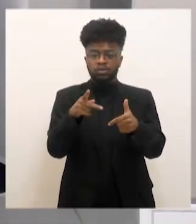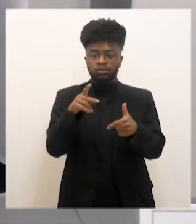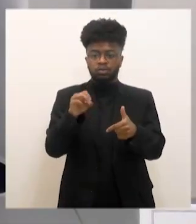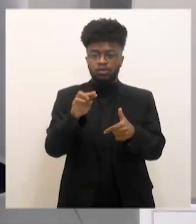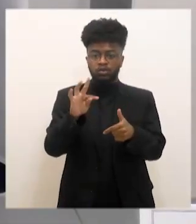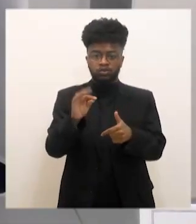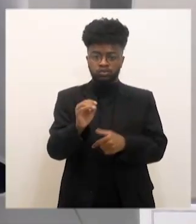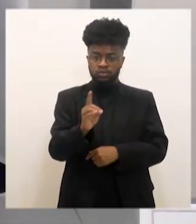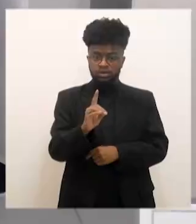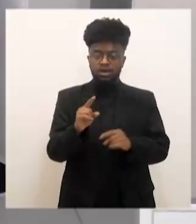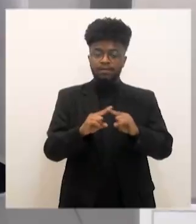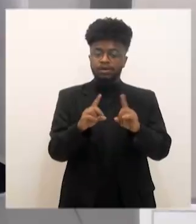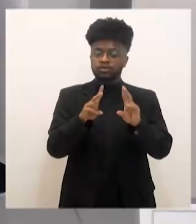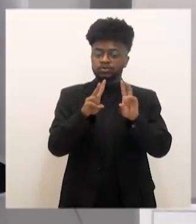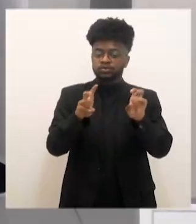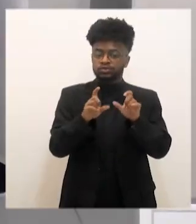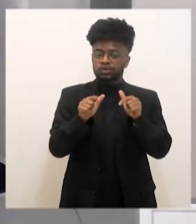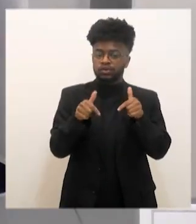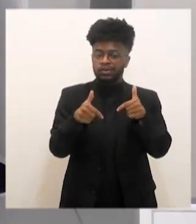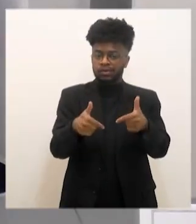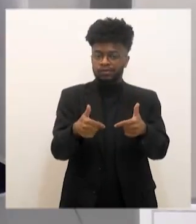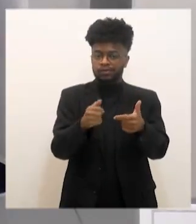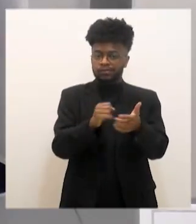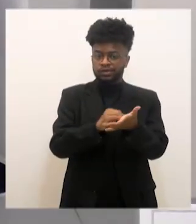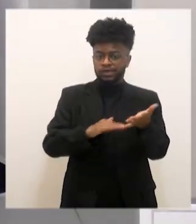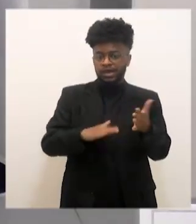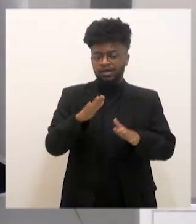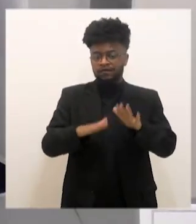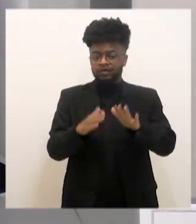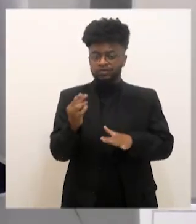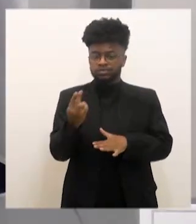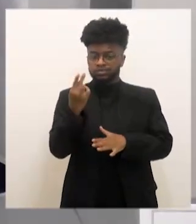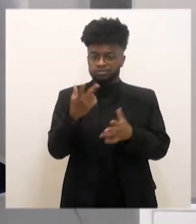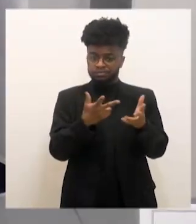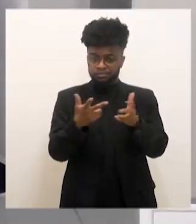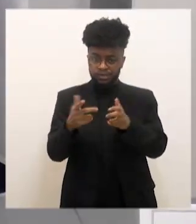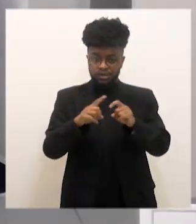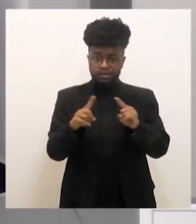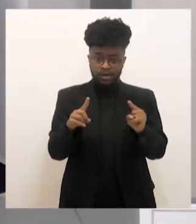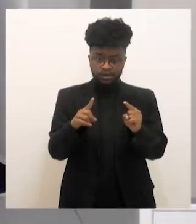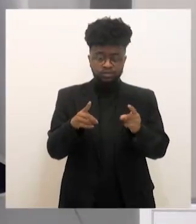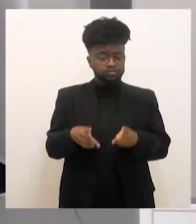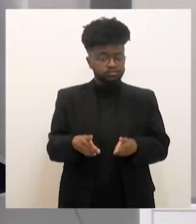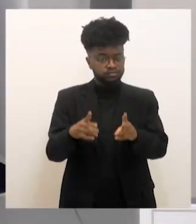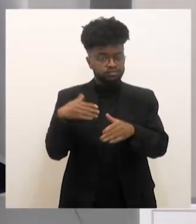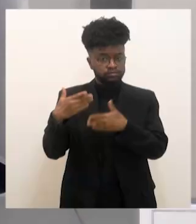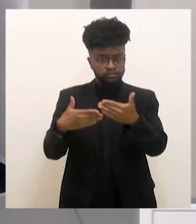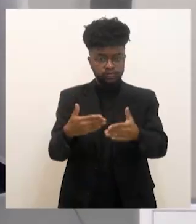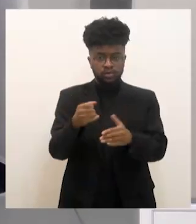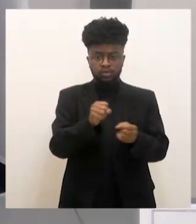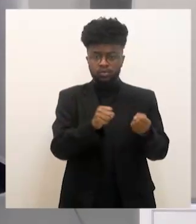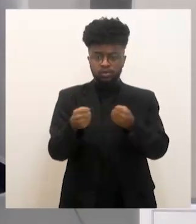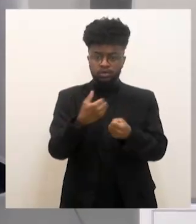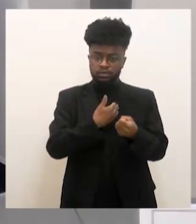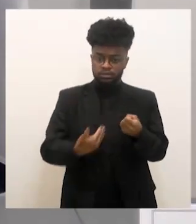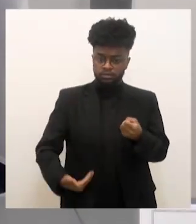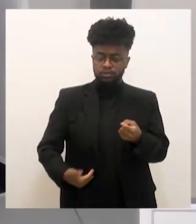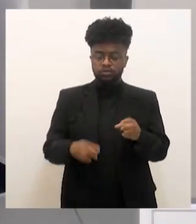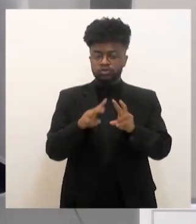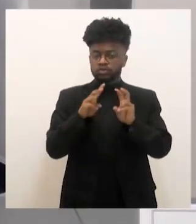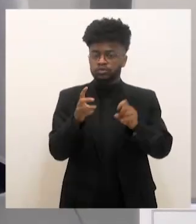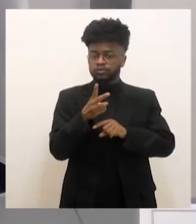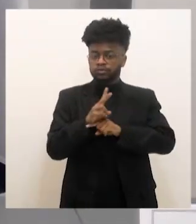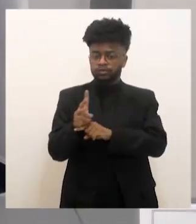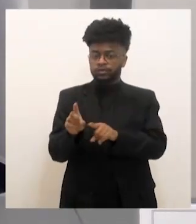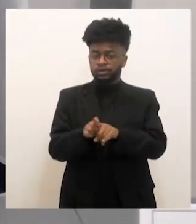sobre uma atividade que, embora não muitas vezes visível claramente, é uma atividade constante do poder público estadual, que é a vigilância e